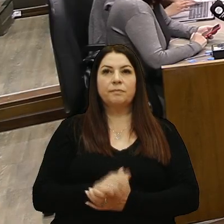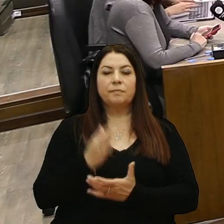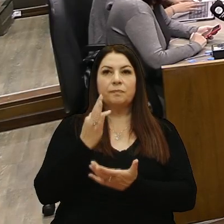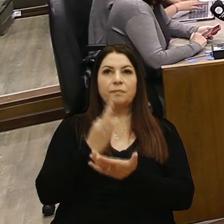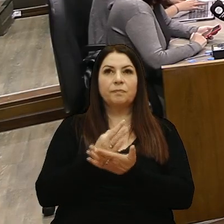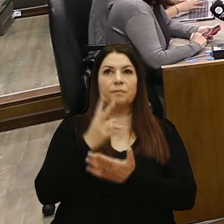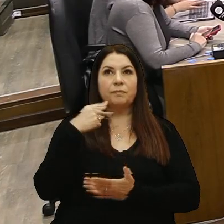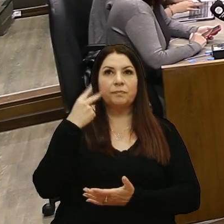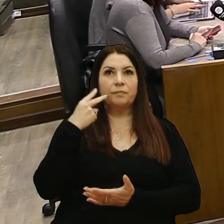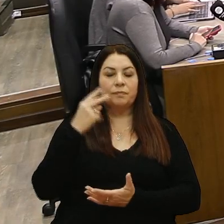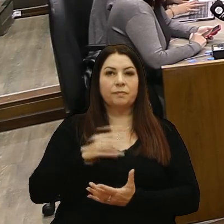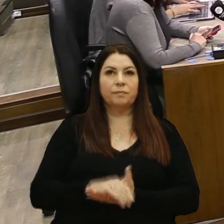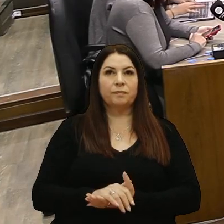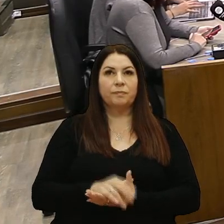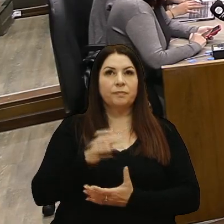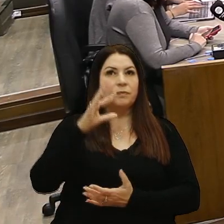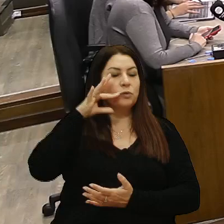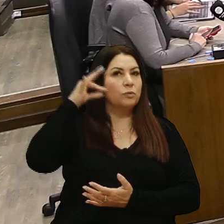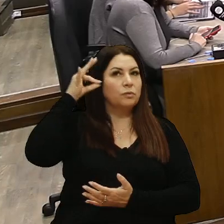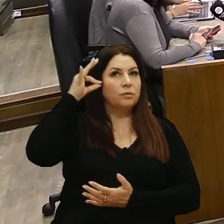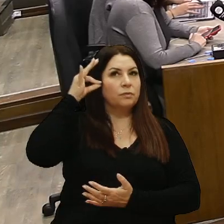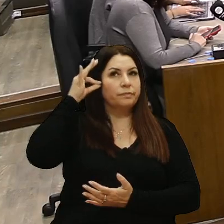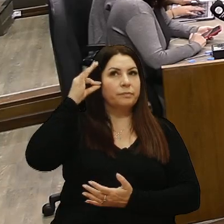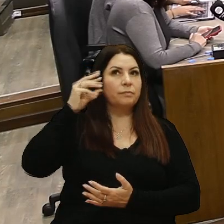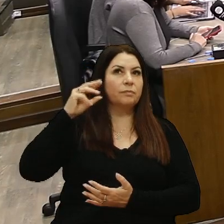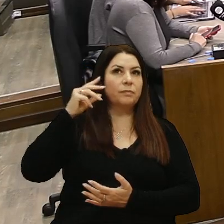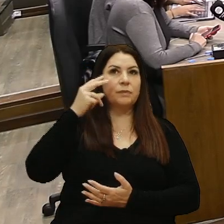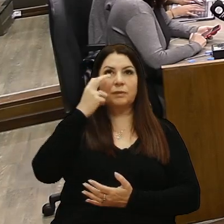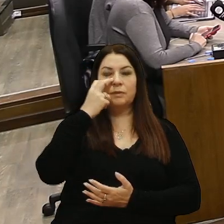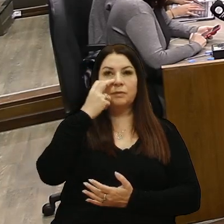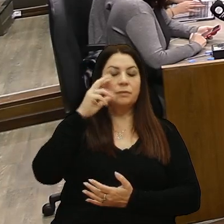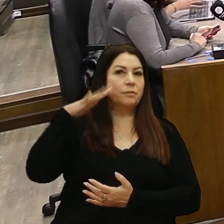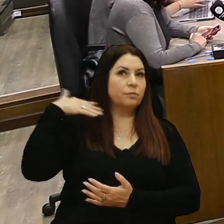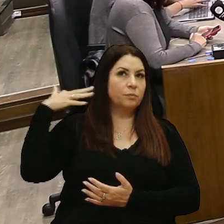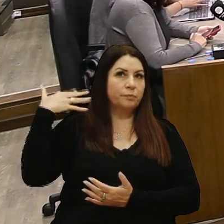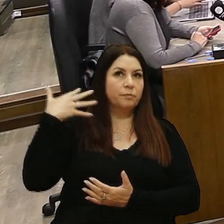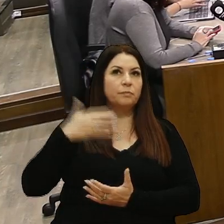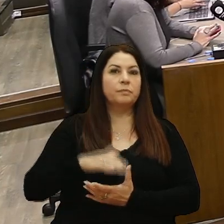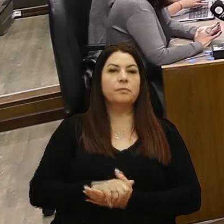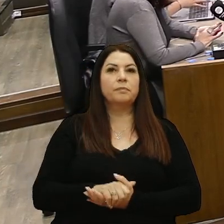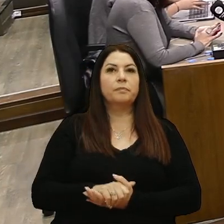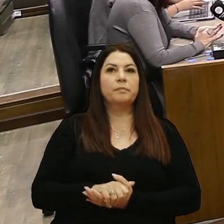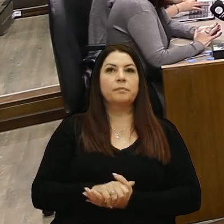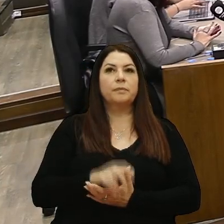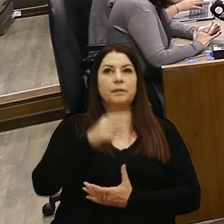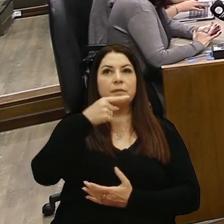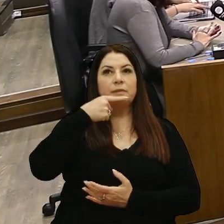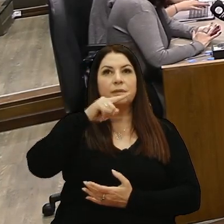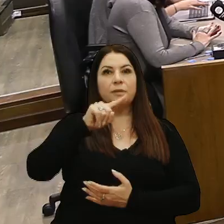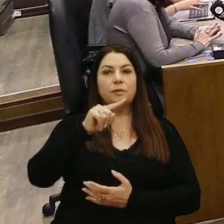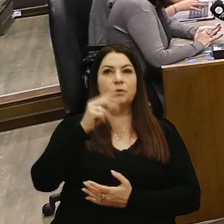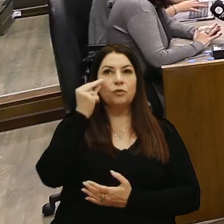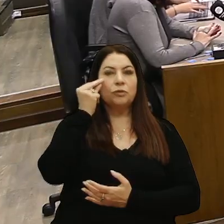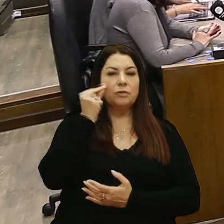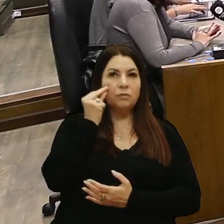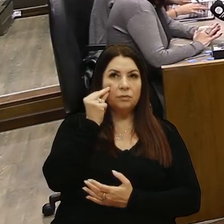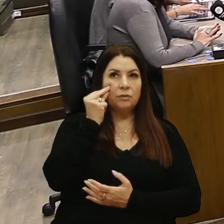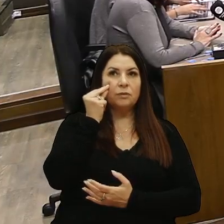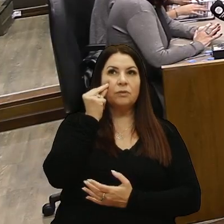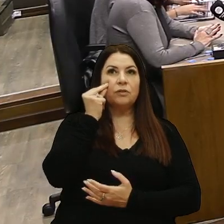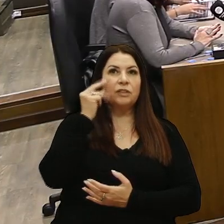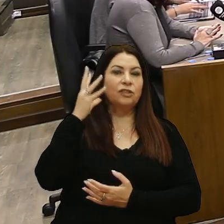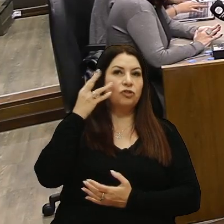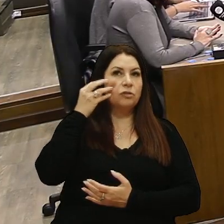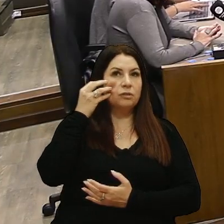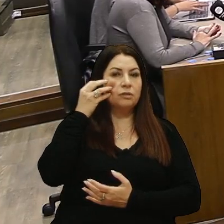Ausentes os vereadores Aldonei Machado, Andressa Malman, Andressa Marques, Caleb Garbim, Cláudio Libardi,